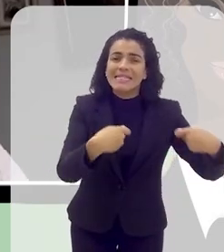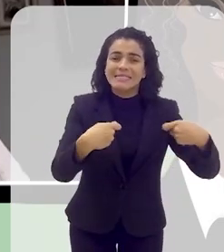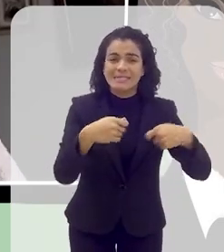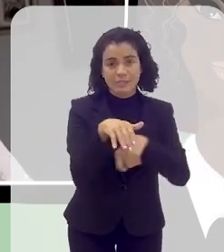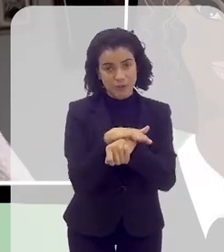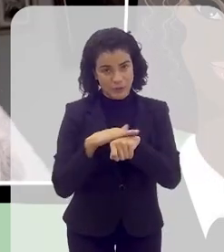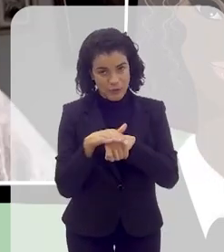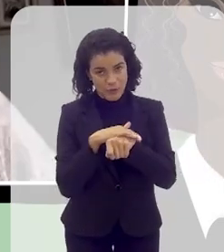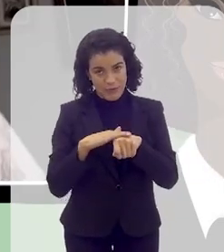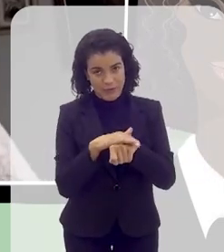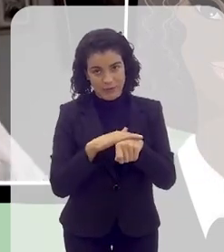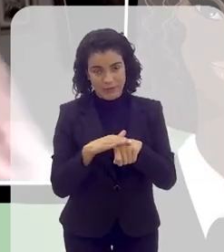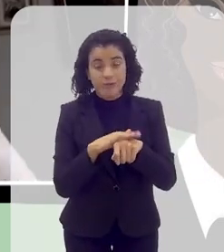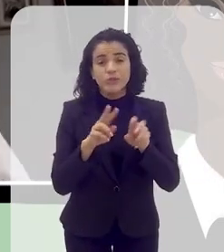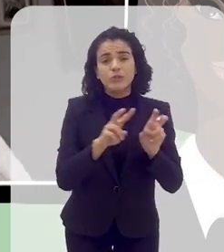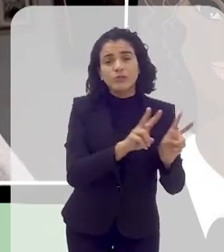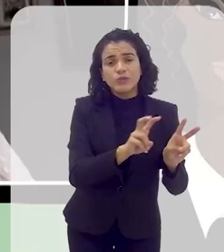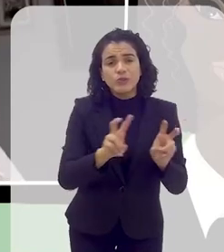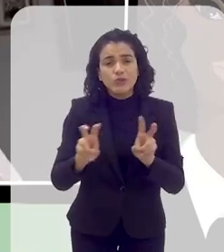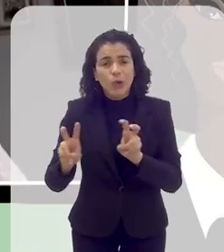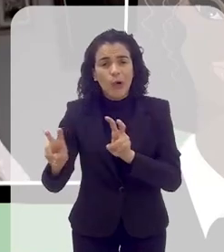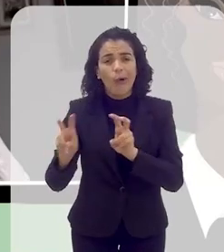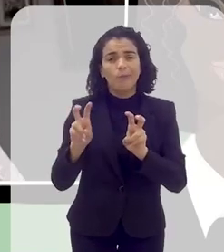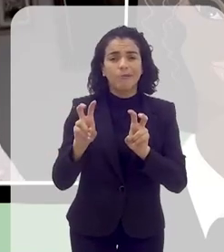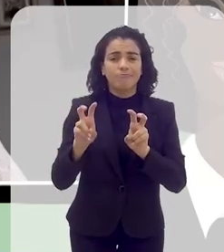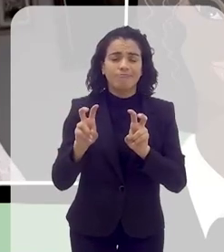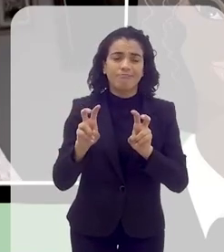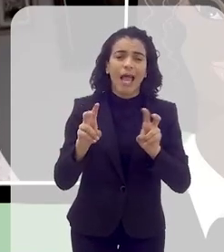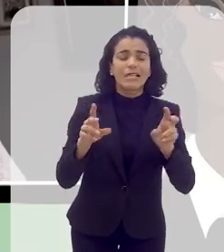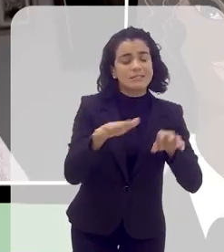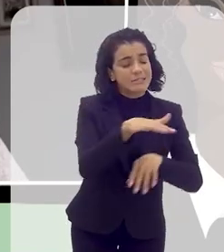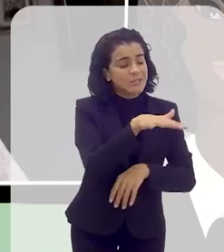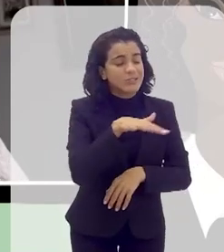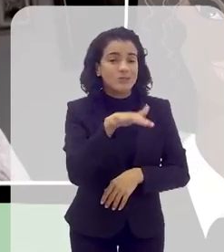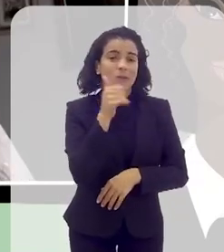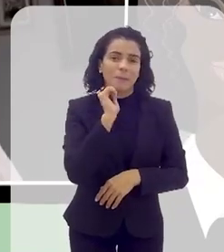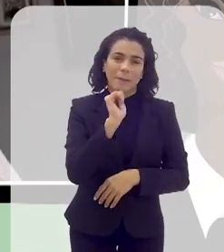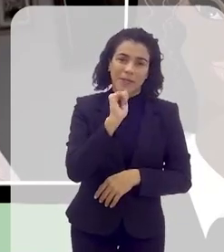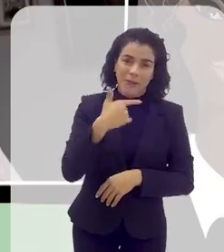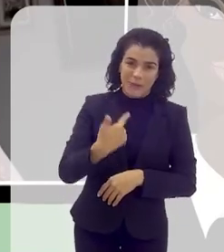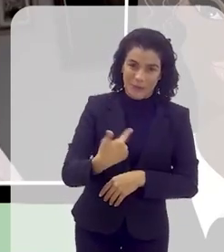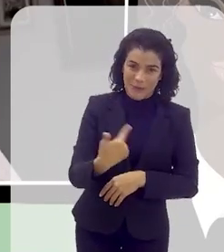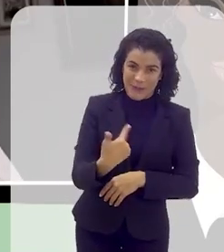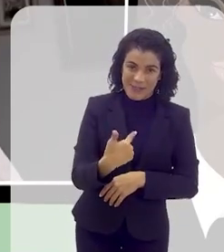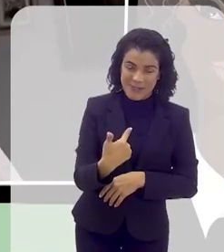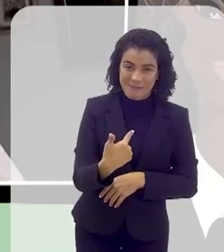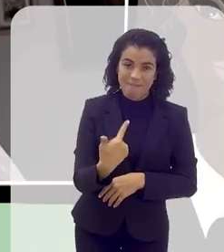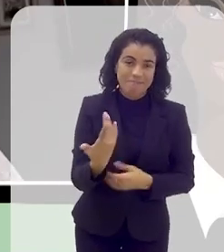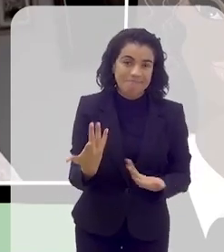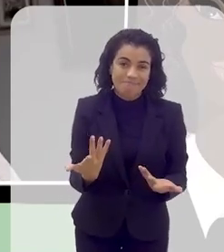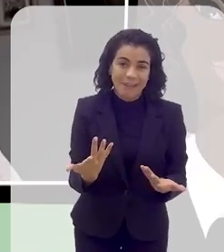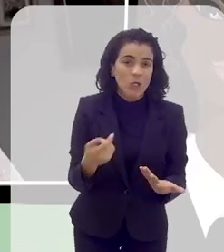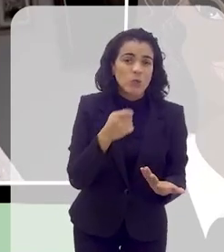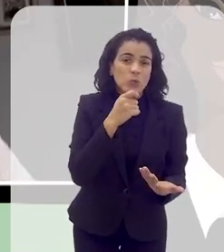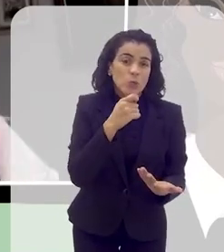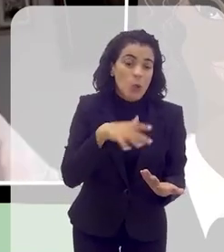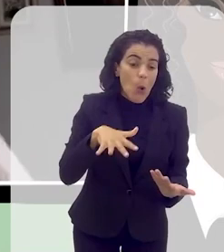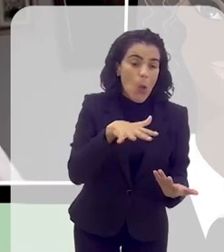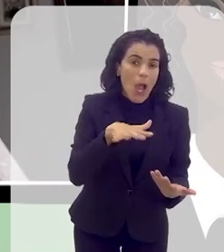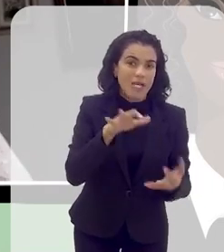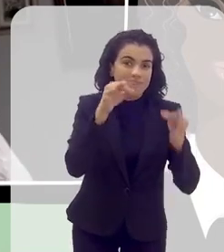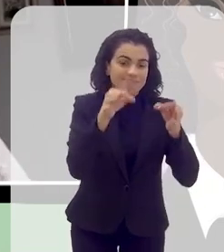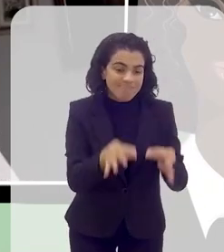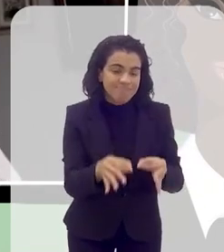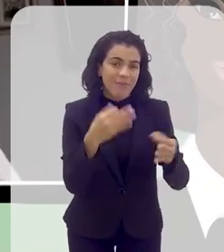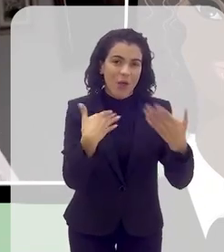de conversar sobre as questões que envolvem a madrastidade. A gente ainda não tinha um espaço